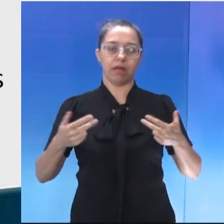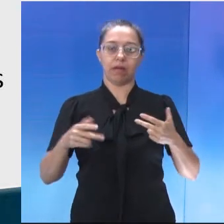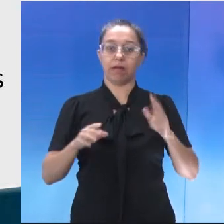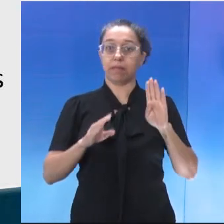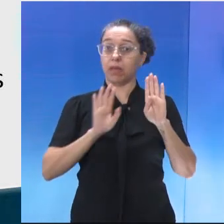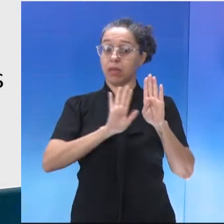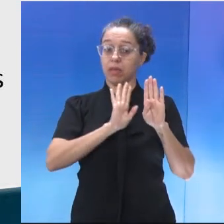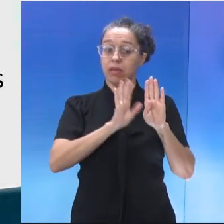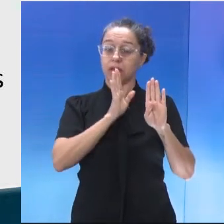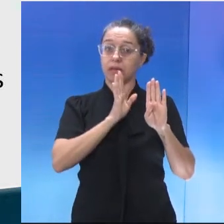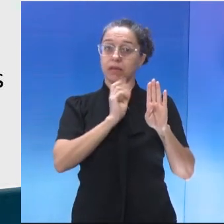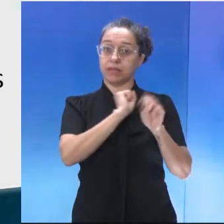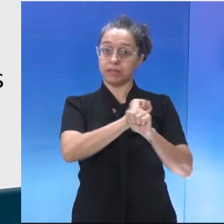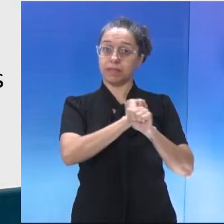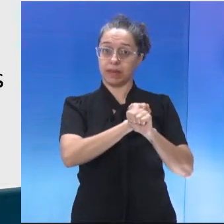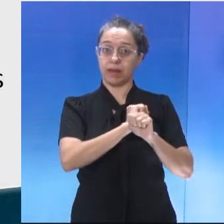C.